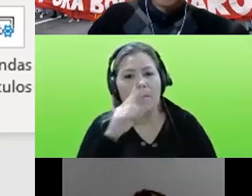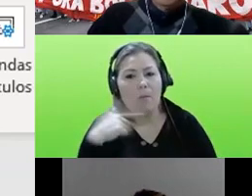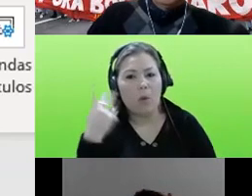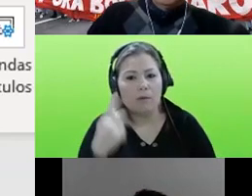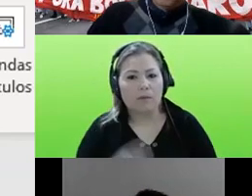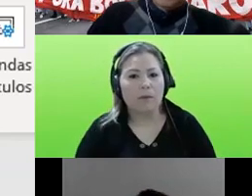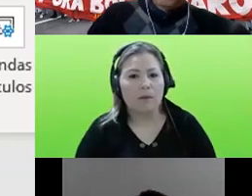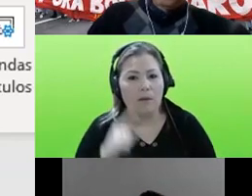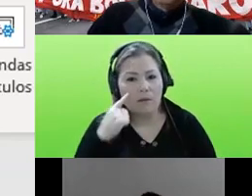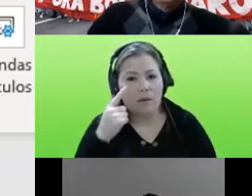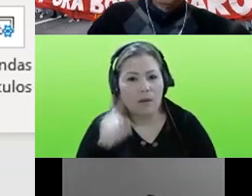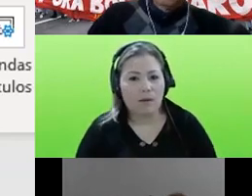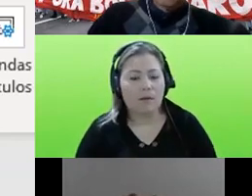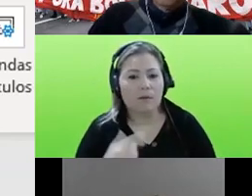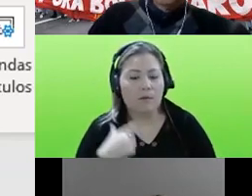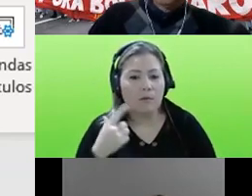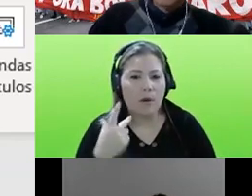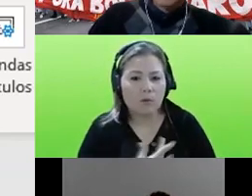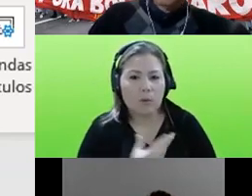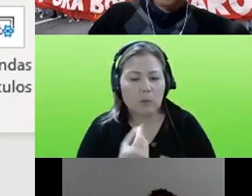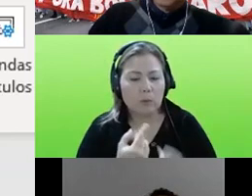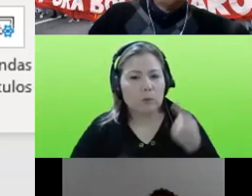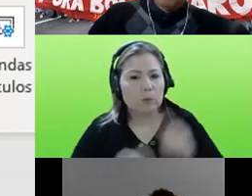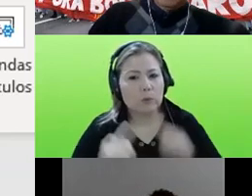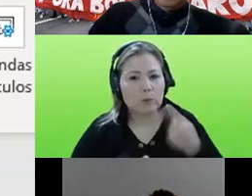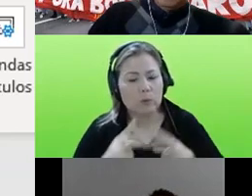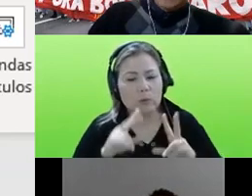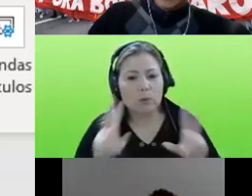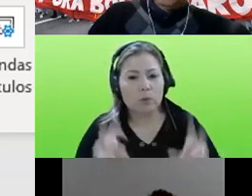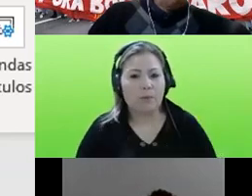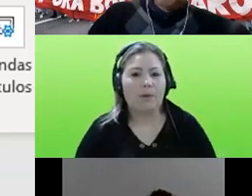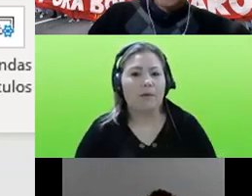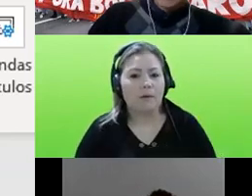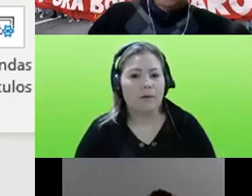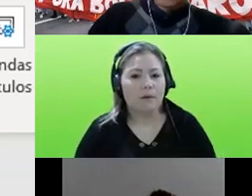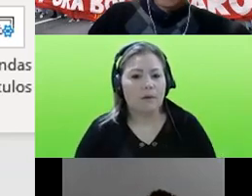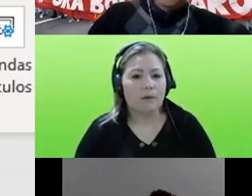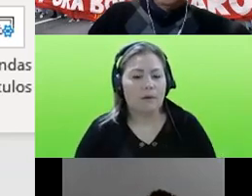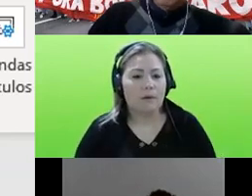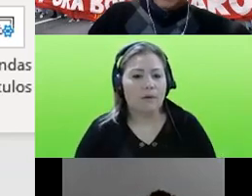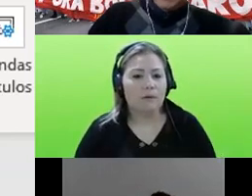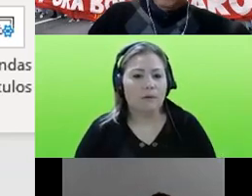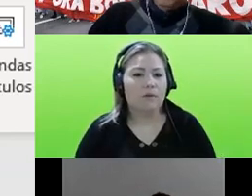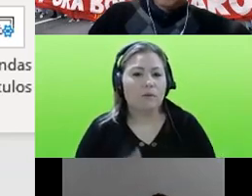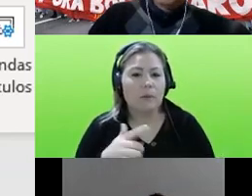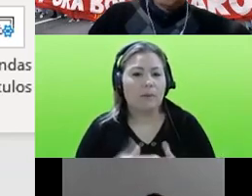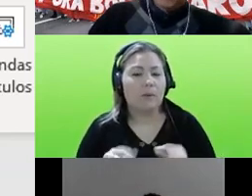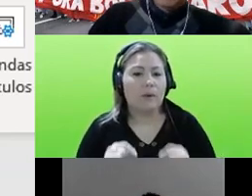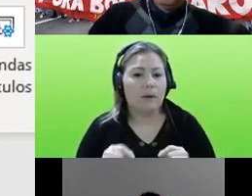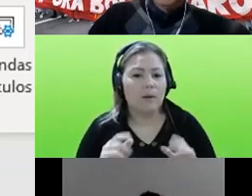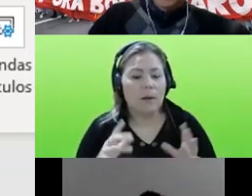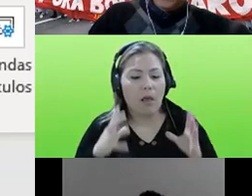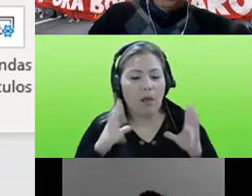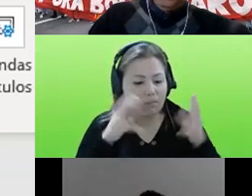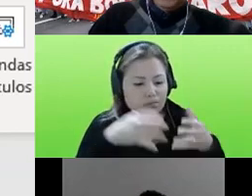Rawls e que ocasionou muitas discussões sobre a questão das bolhas para religião,